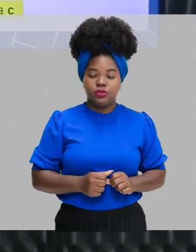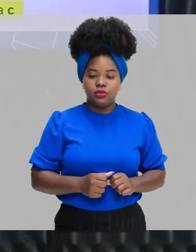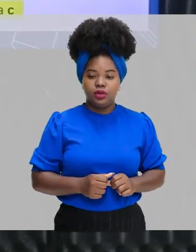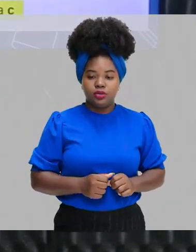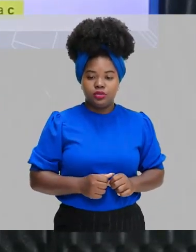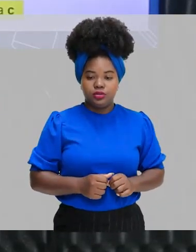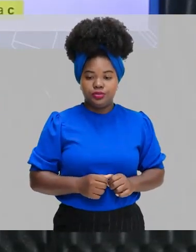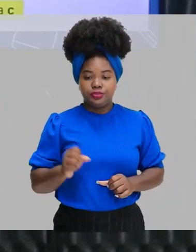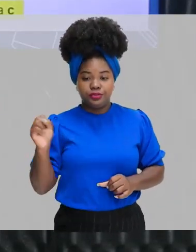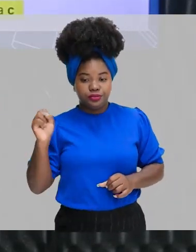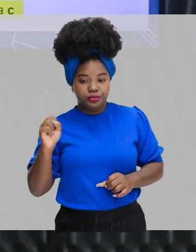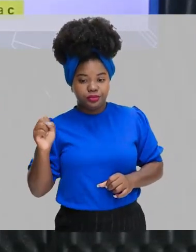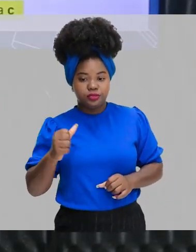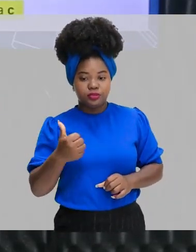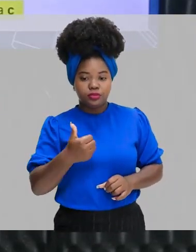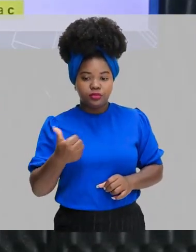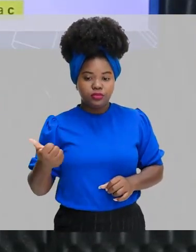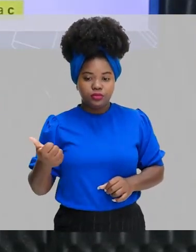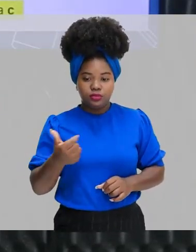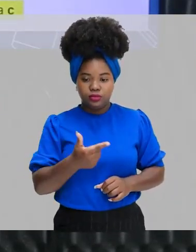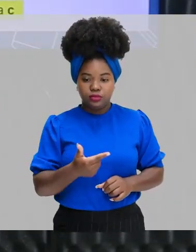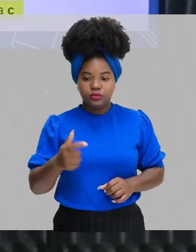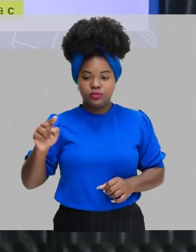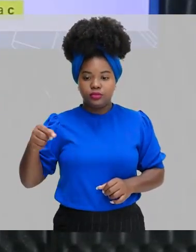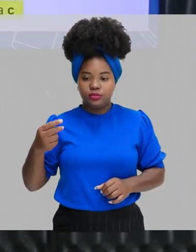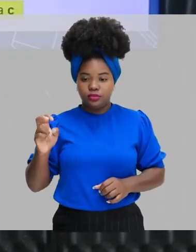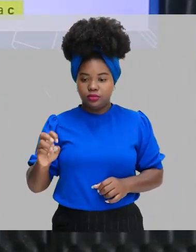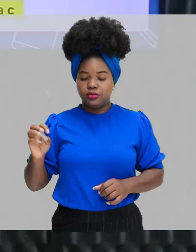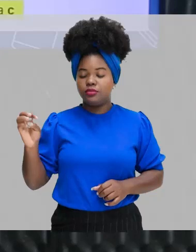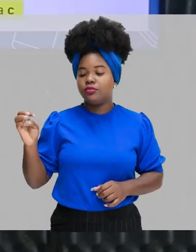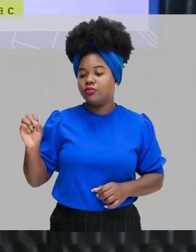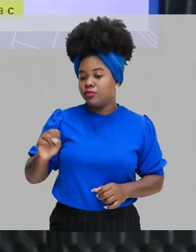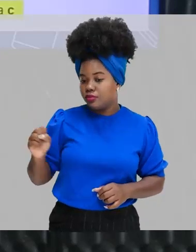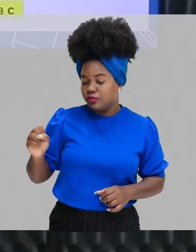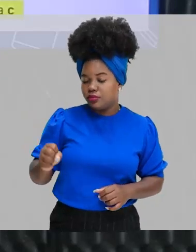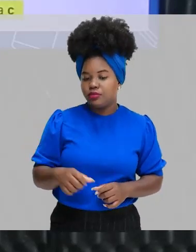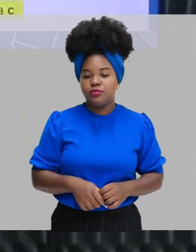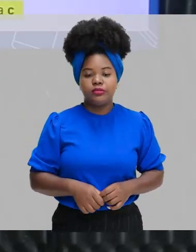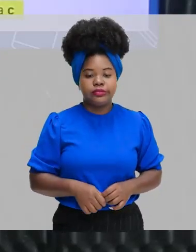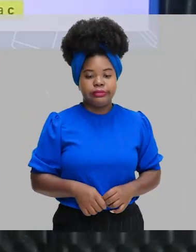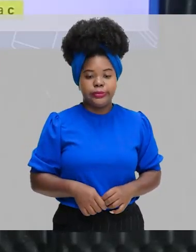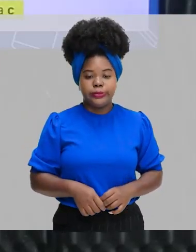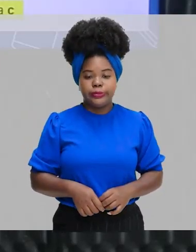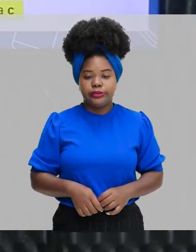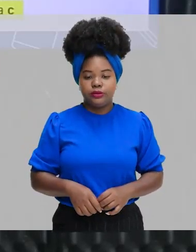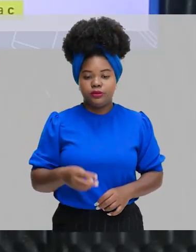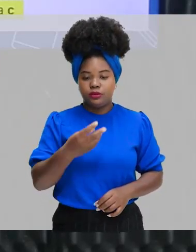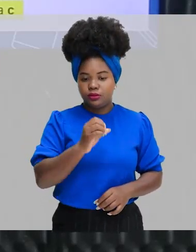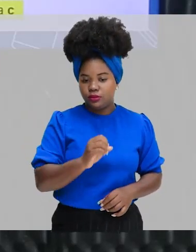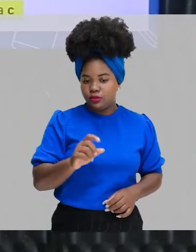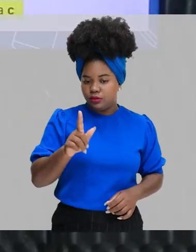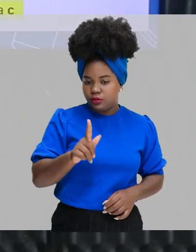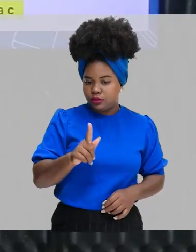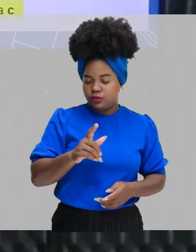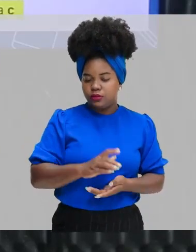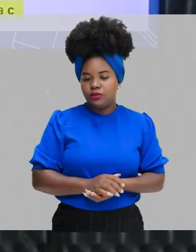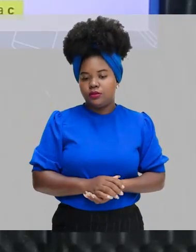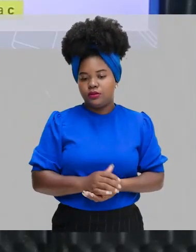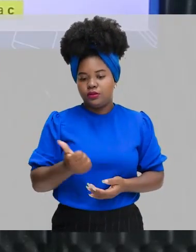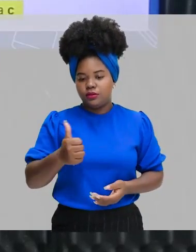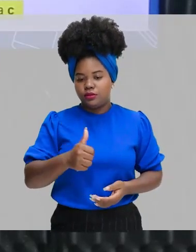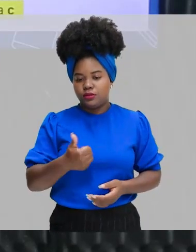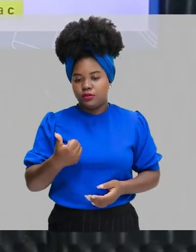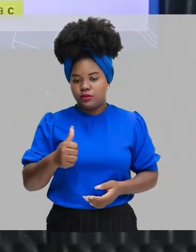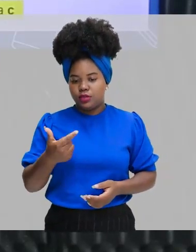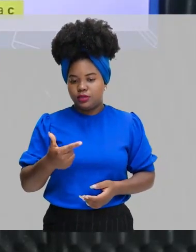certo V vão ser 112,5 emissões por segundo desse fó então 30 30 G